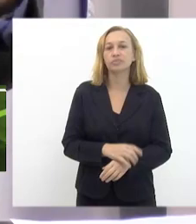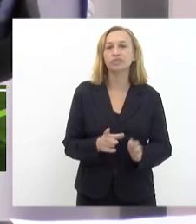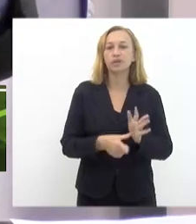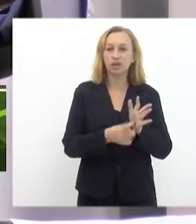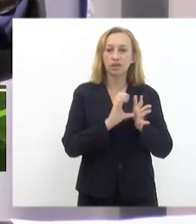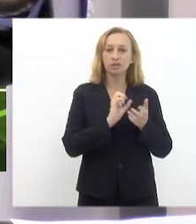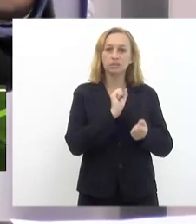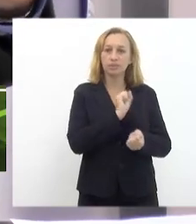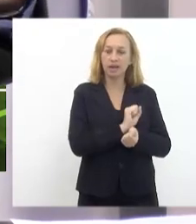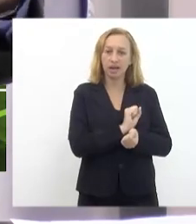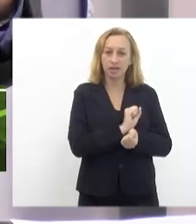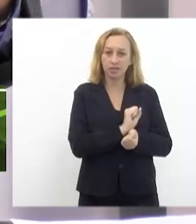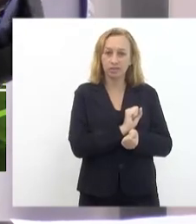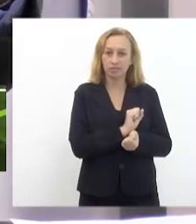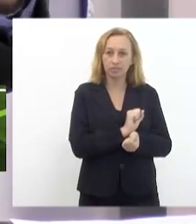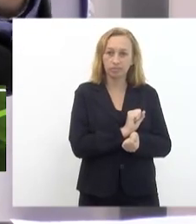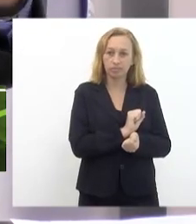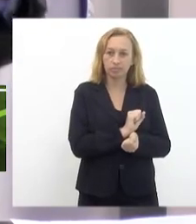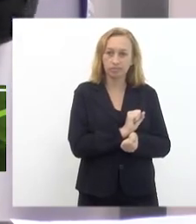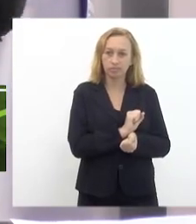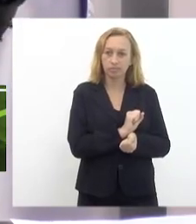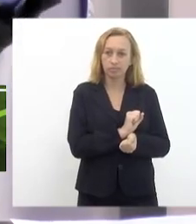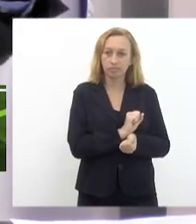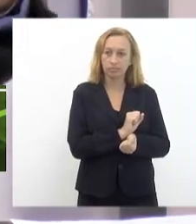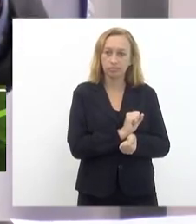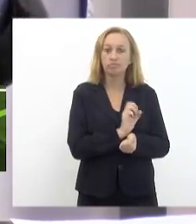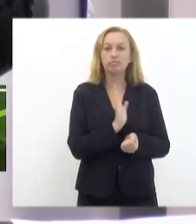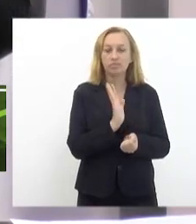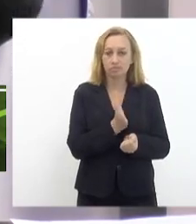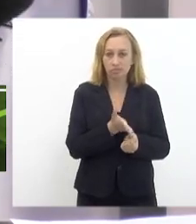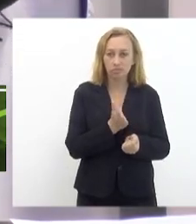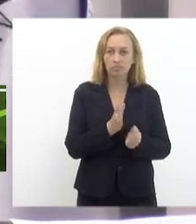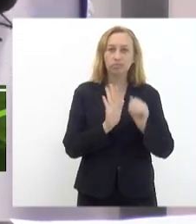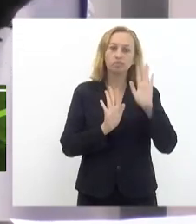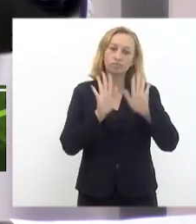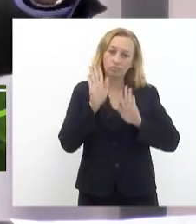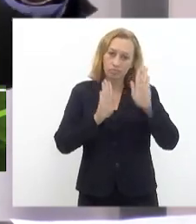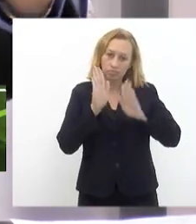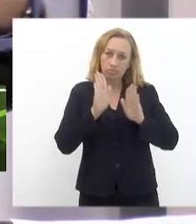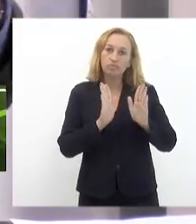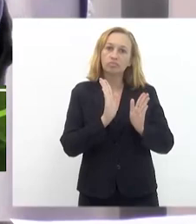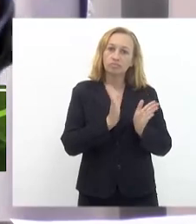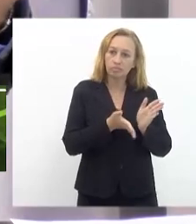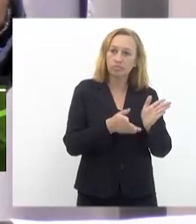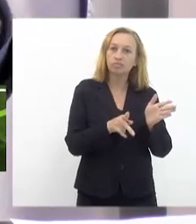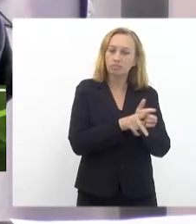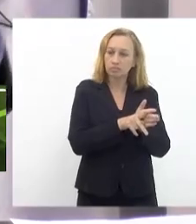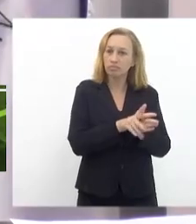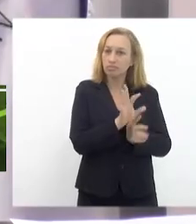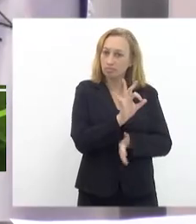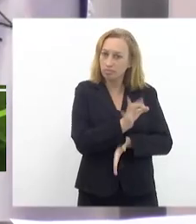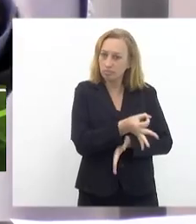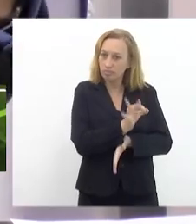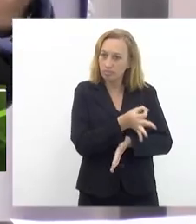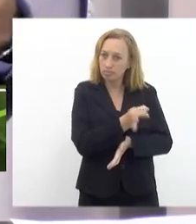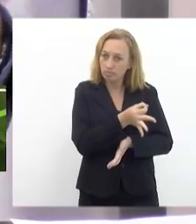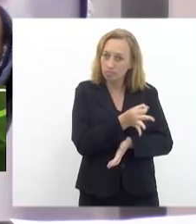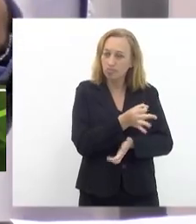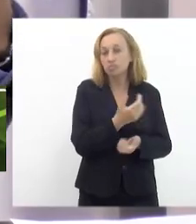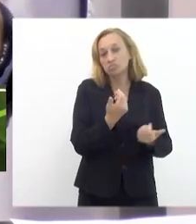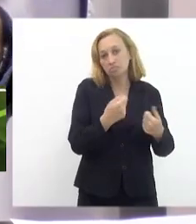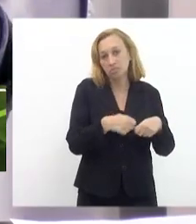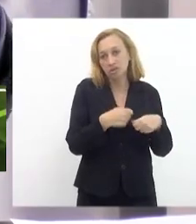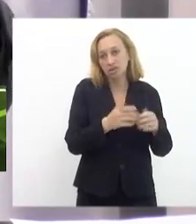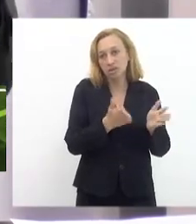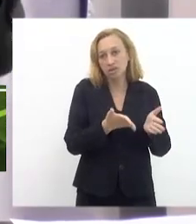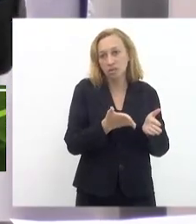paralisadas historicamente porque assim já tem licitação já tem projeto evidentemente o que